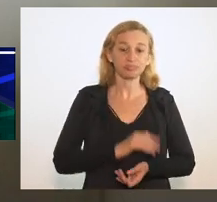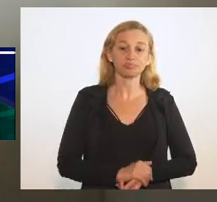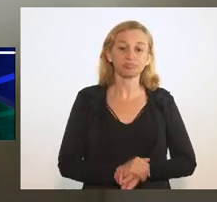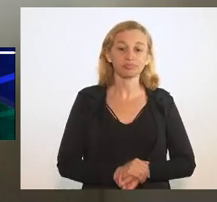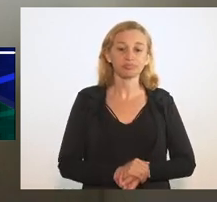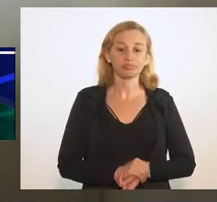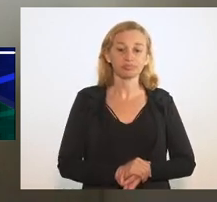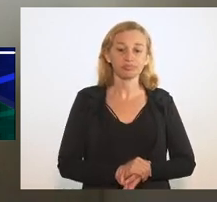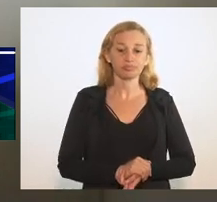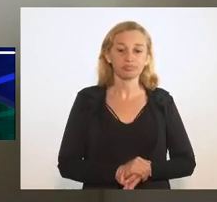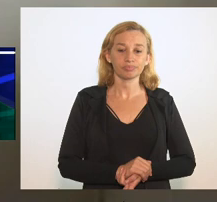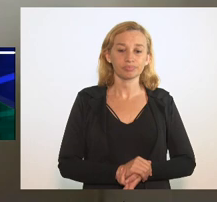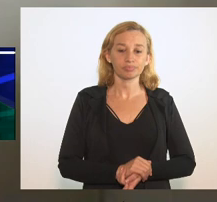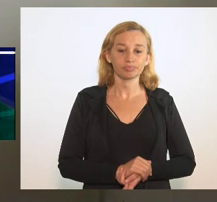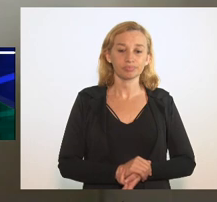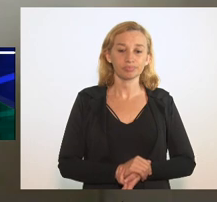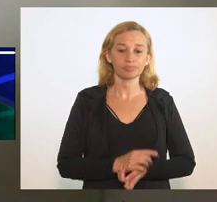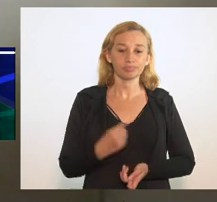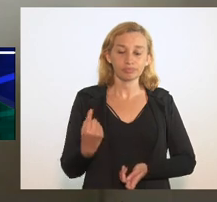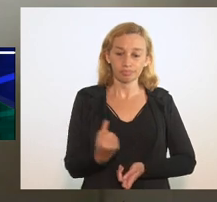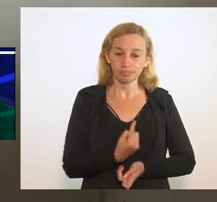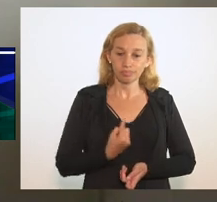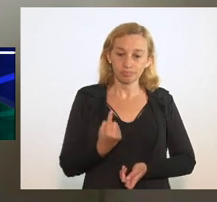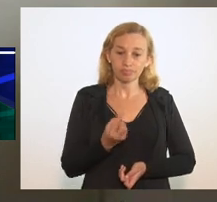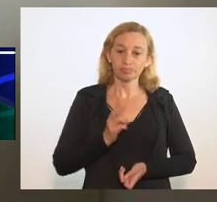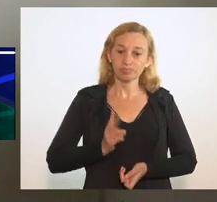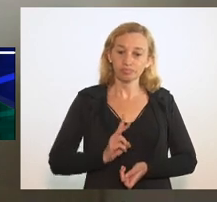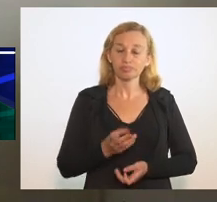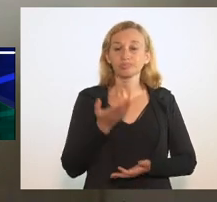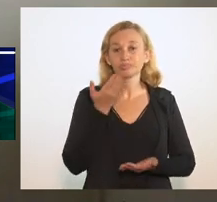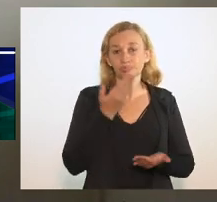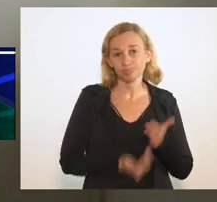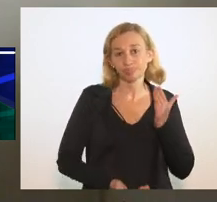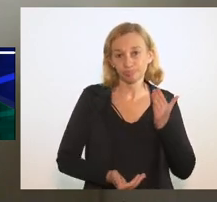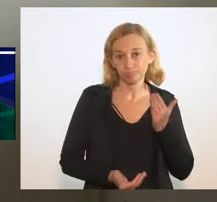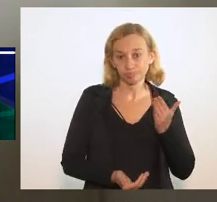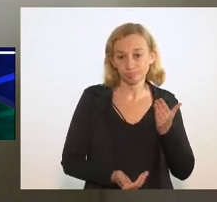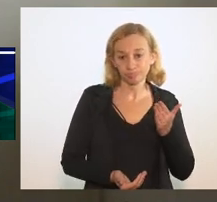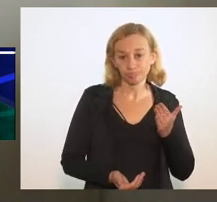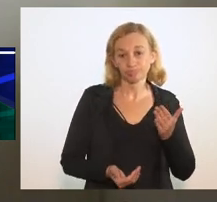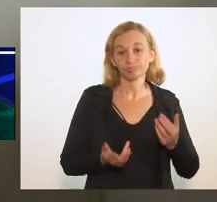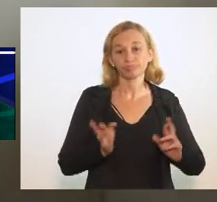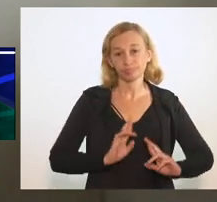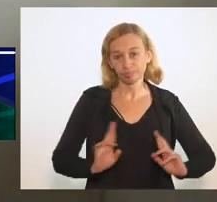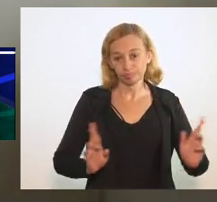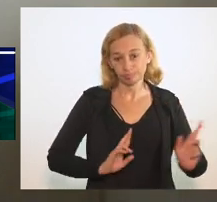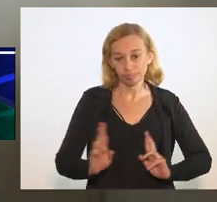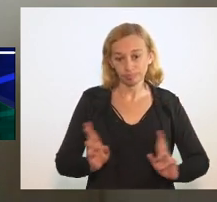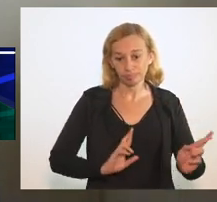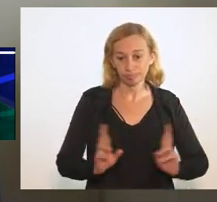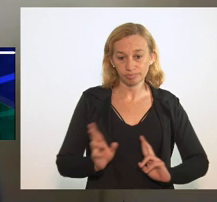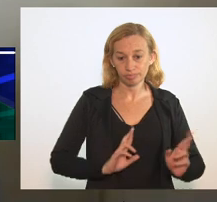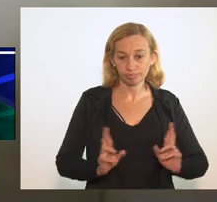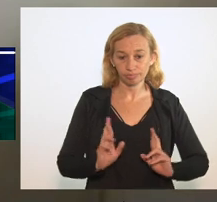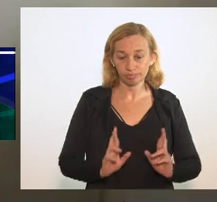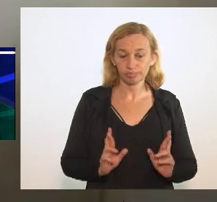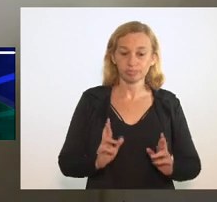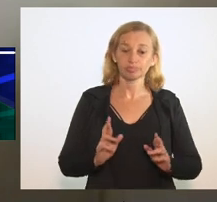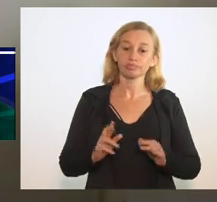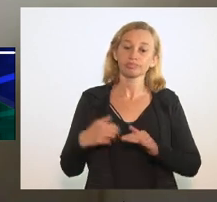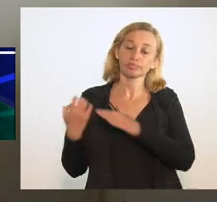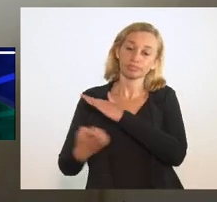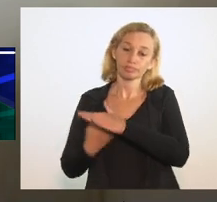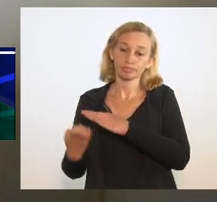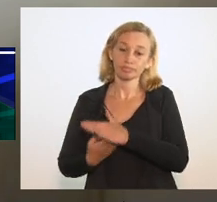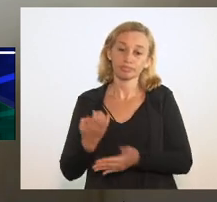que nós estamos sempre a perder nessas relações com as concessionárias de óleo e gás.